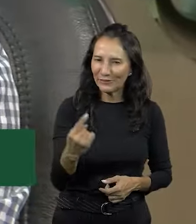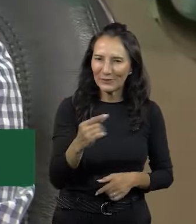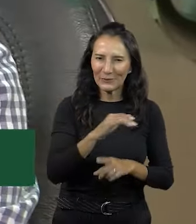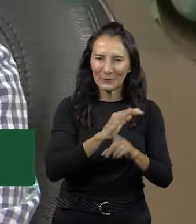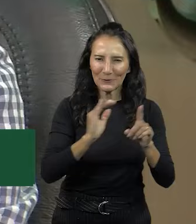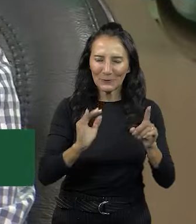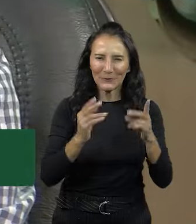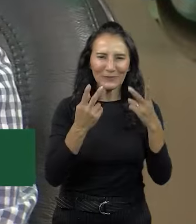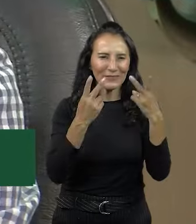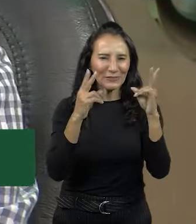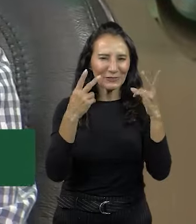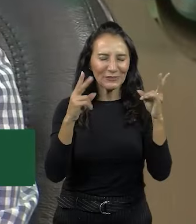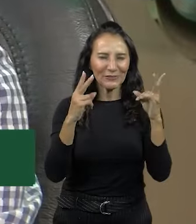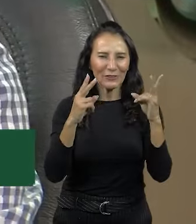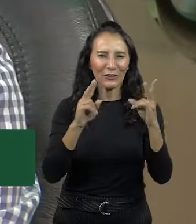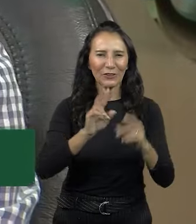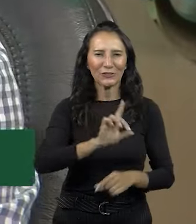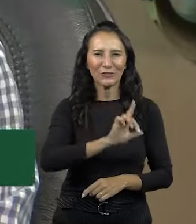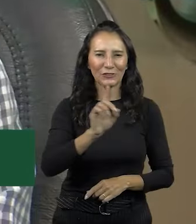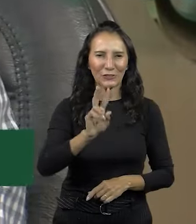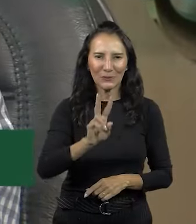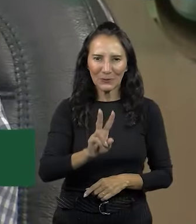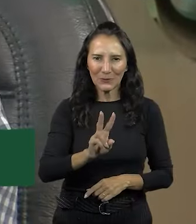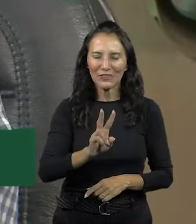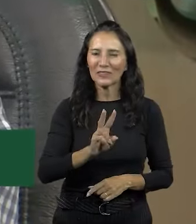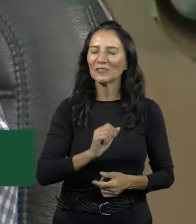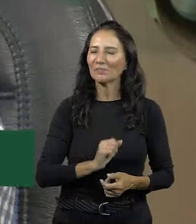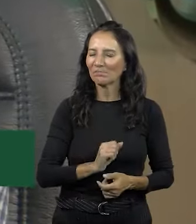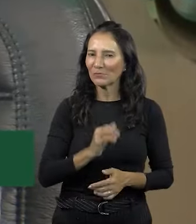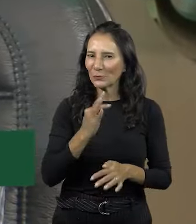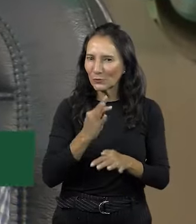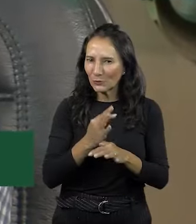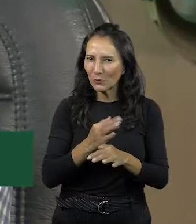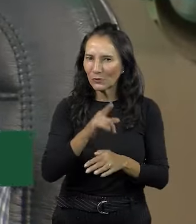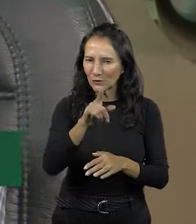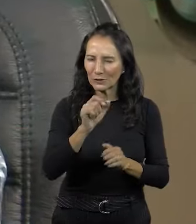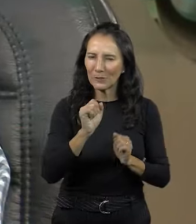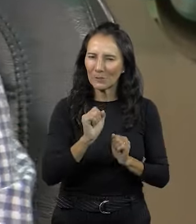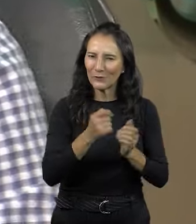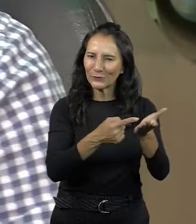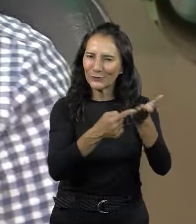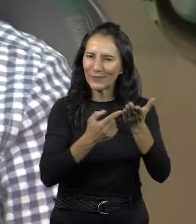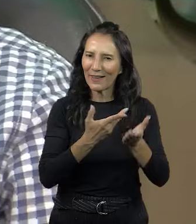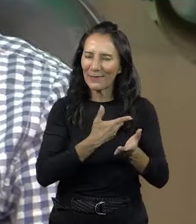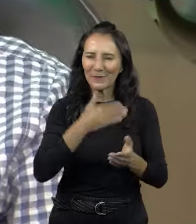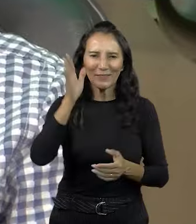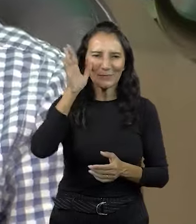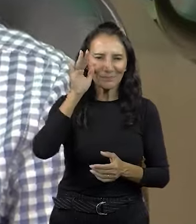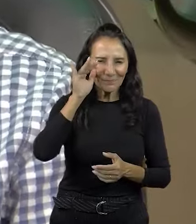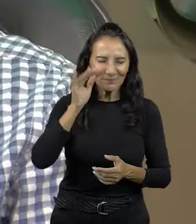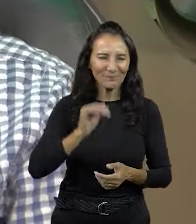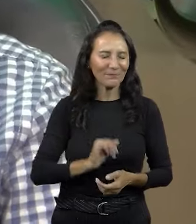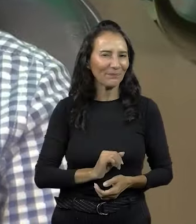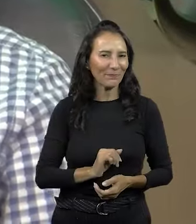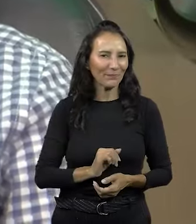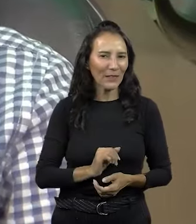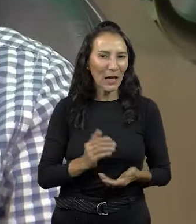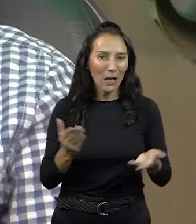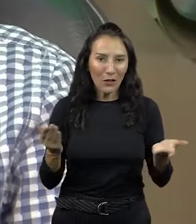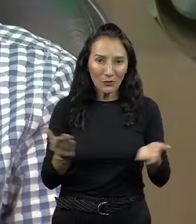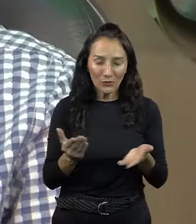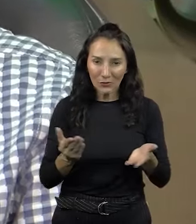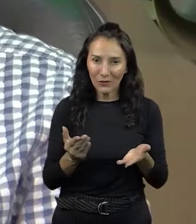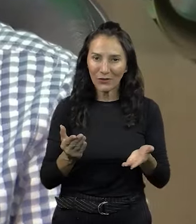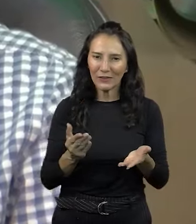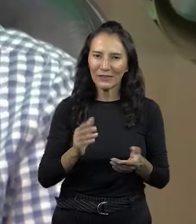terça-feira de salvação pode convidar um amigo seu pode chamar então vamos aí a chamada para o